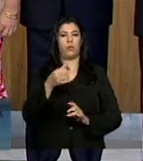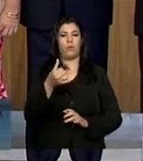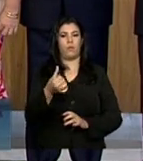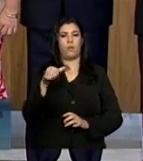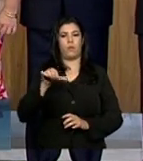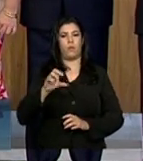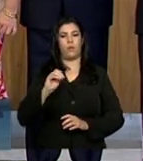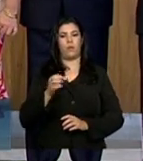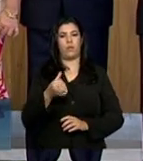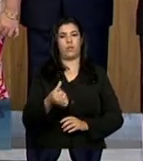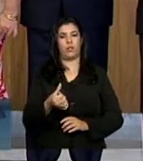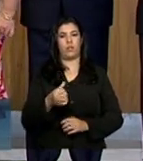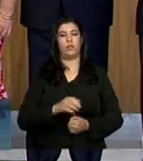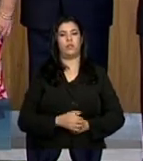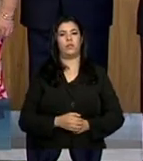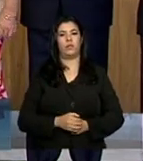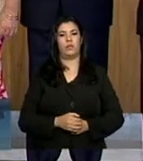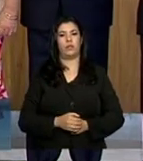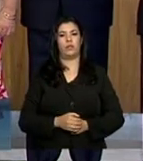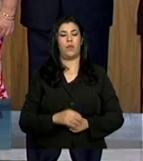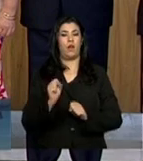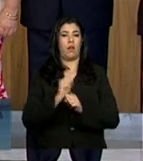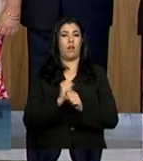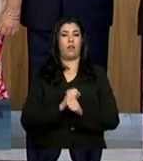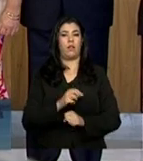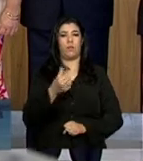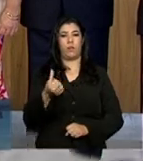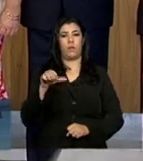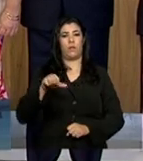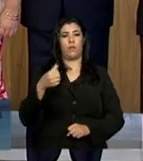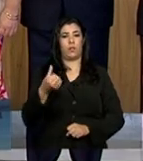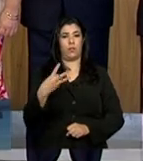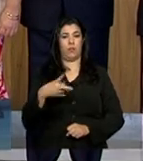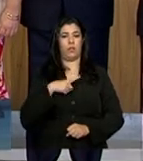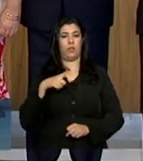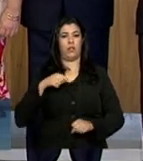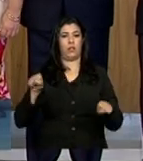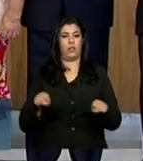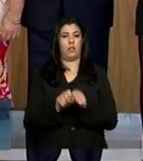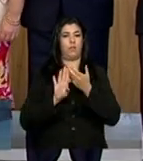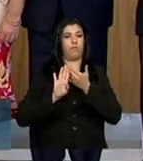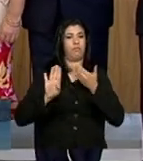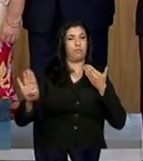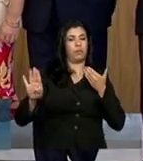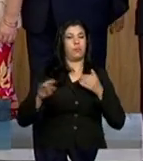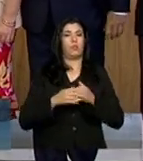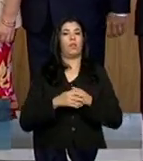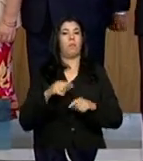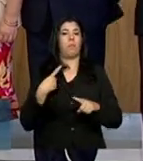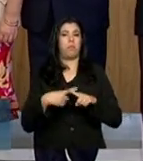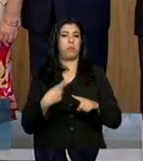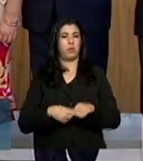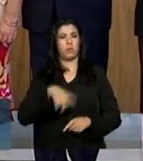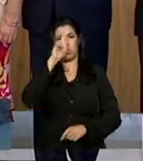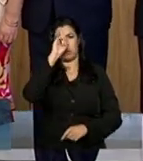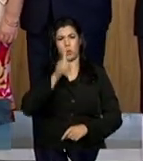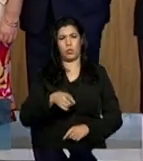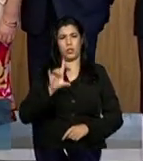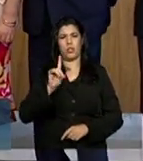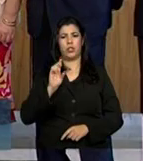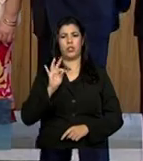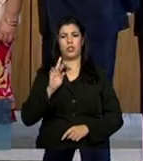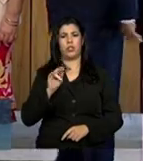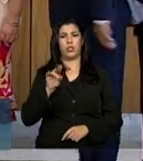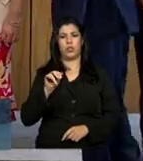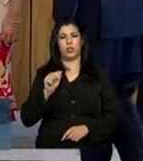1906. Em 1964, houve um rompimento das relações durante a ditadura militar, que foram restabelecidas,